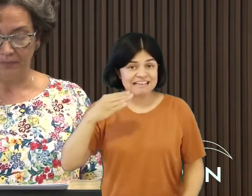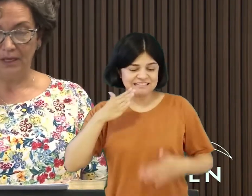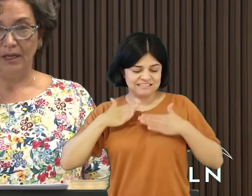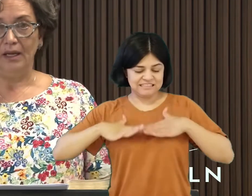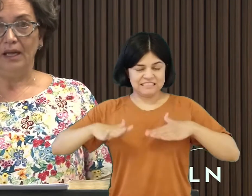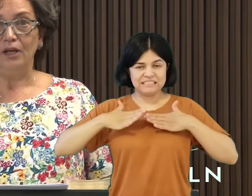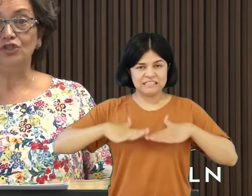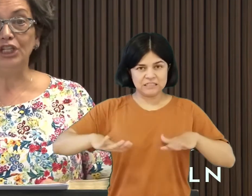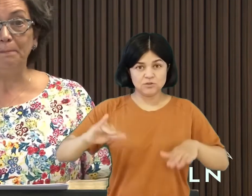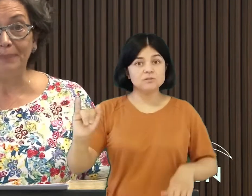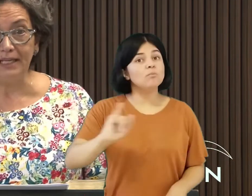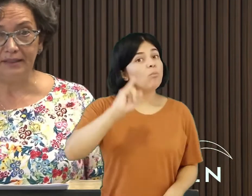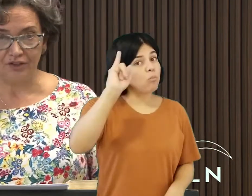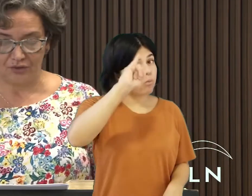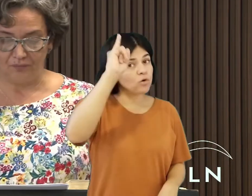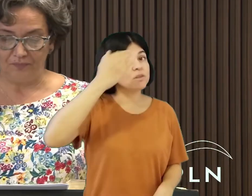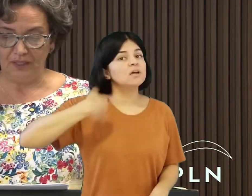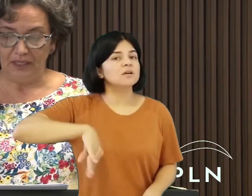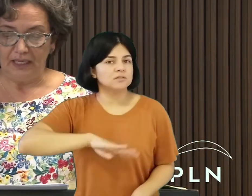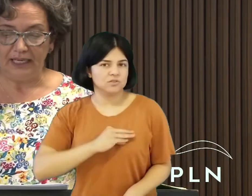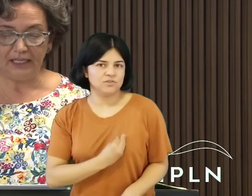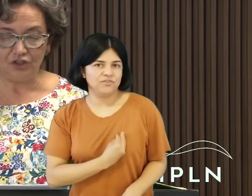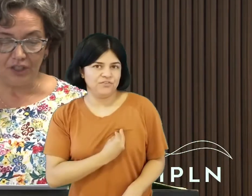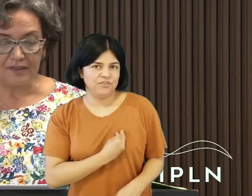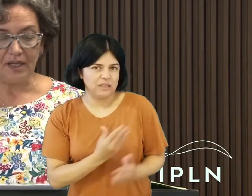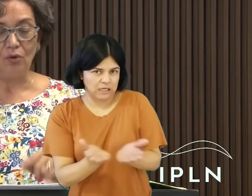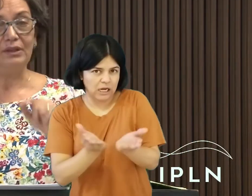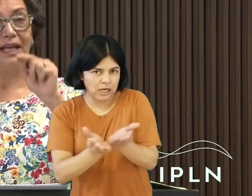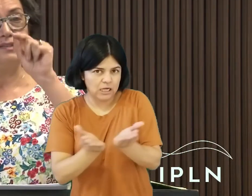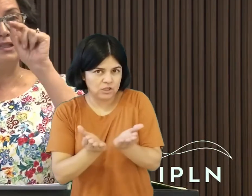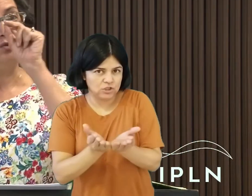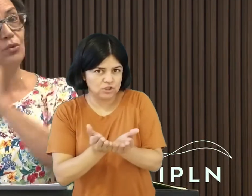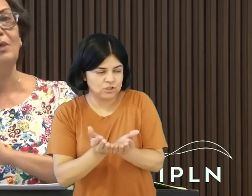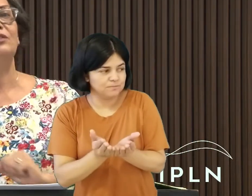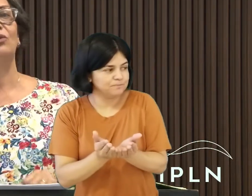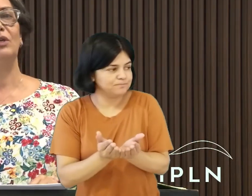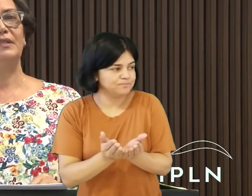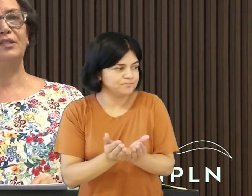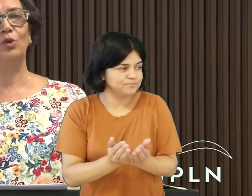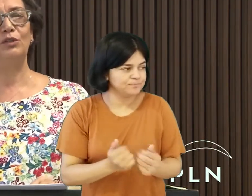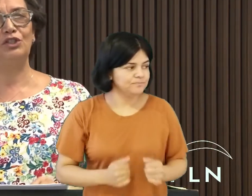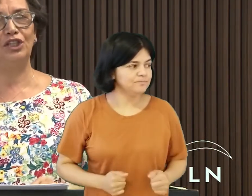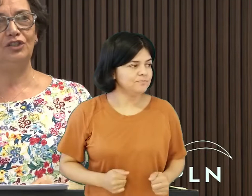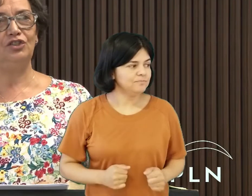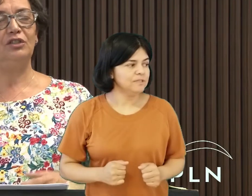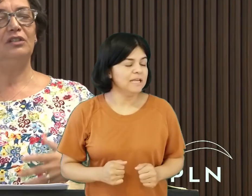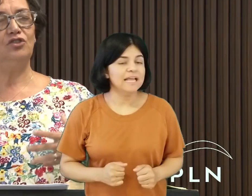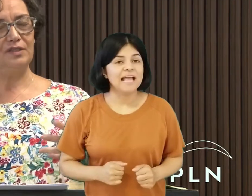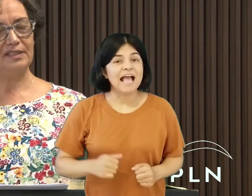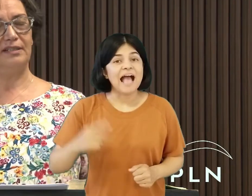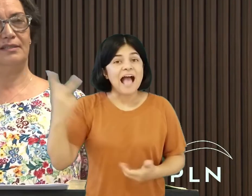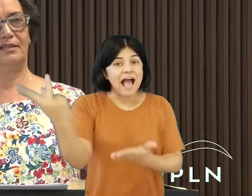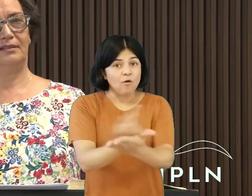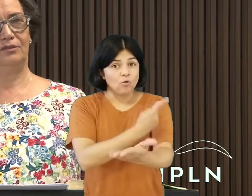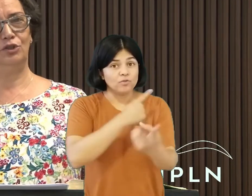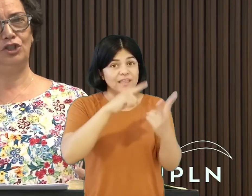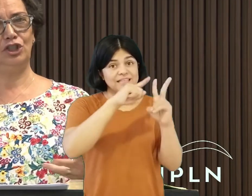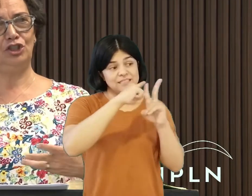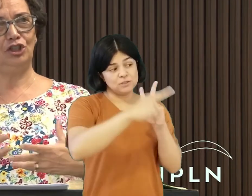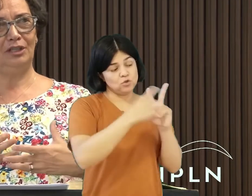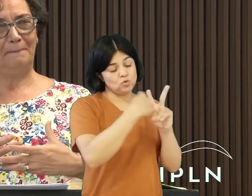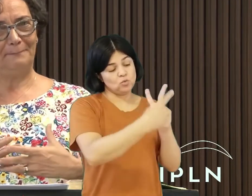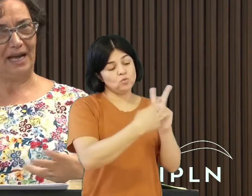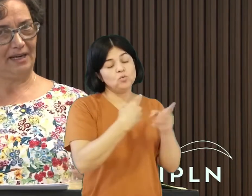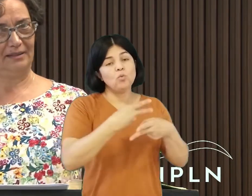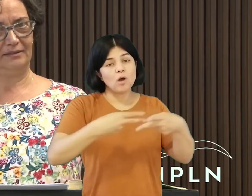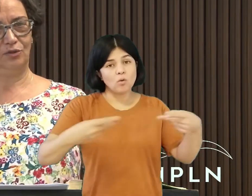cristã. Eugene Peterson, ele diz que acontecem duas coisas quando a gente descansa, quando a